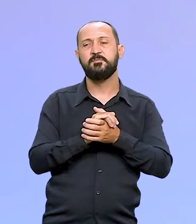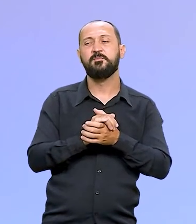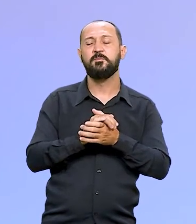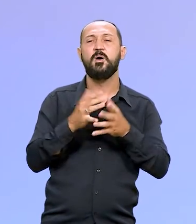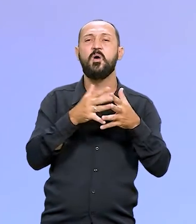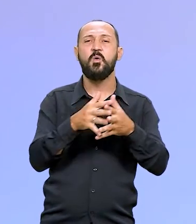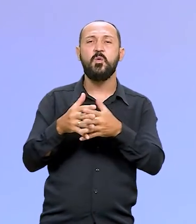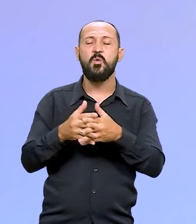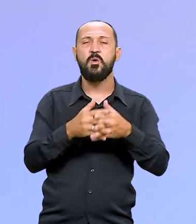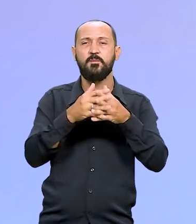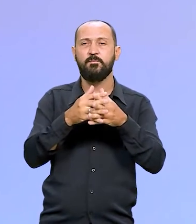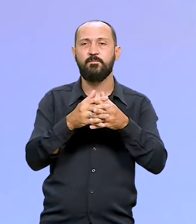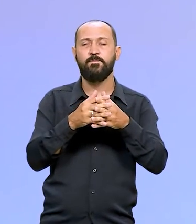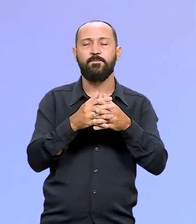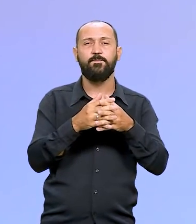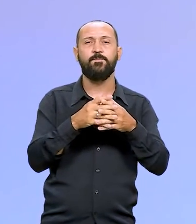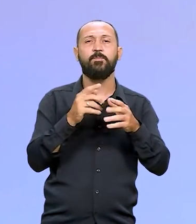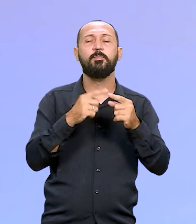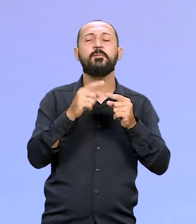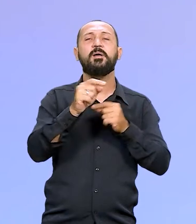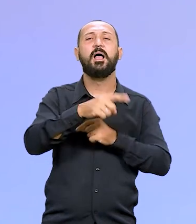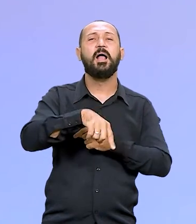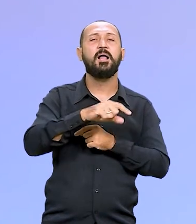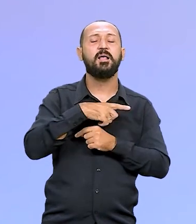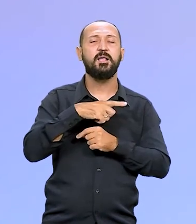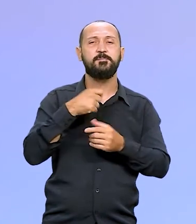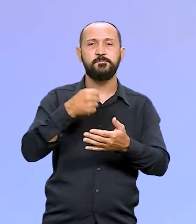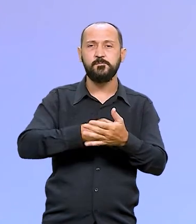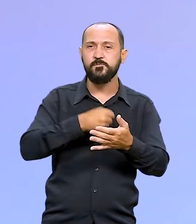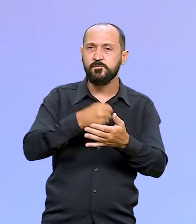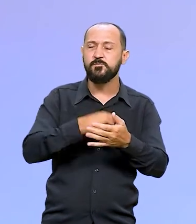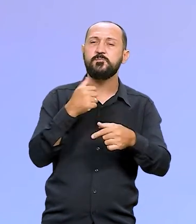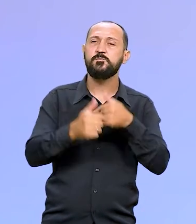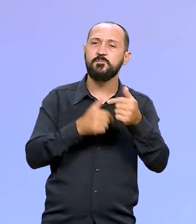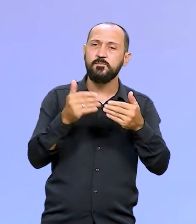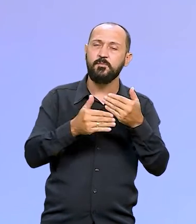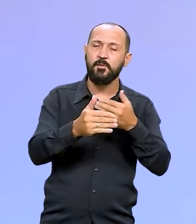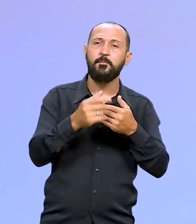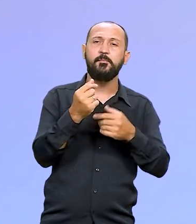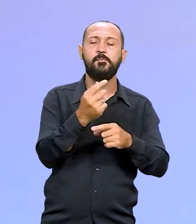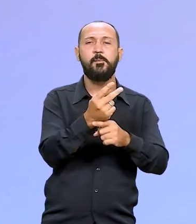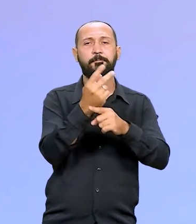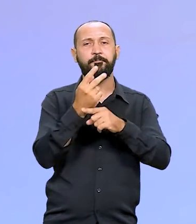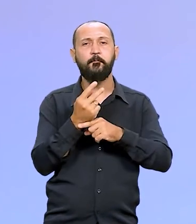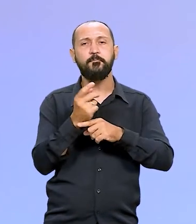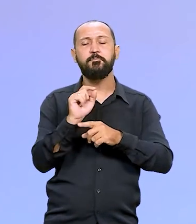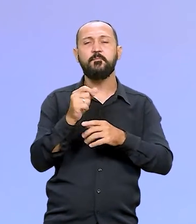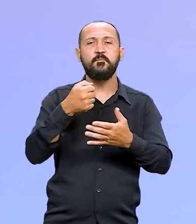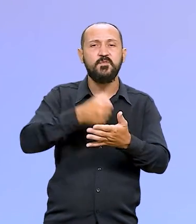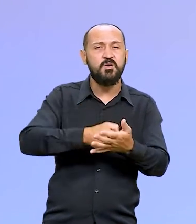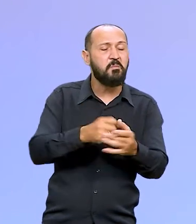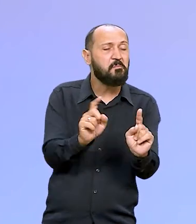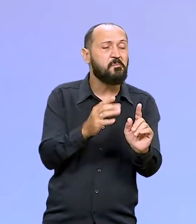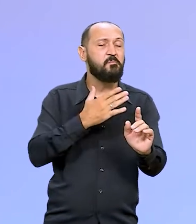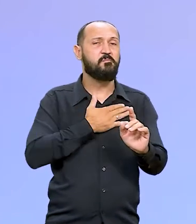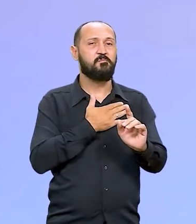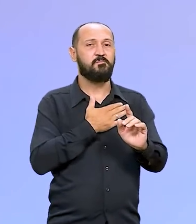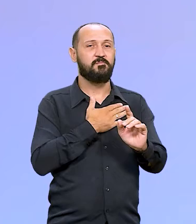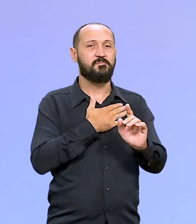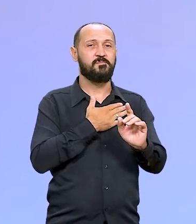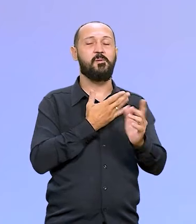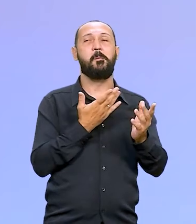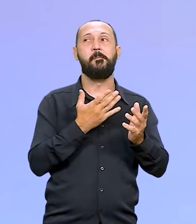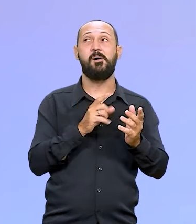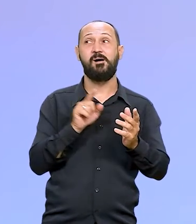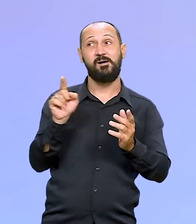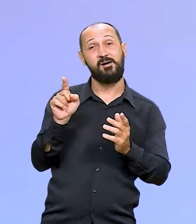exemplo, até uma confusão patrimonial por vezes, porque aquele agente garantidor, ele está trabalhando com um crédito que não é dele, né, com uma garantia que não é dele,